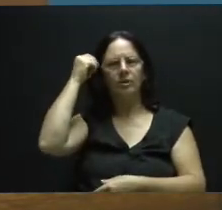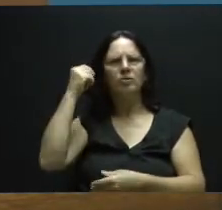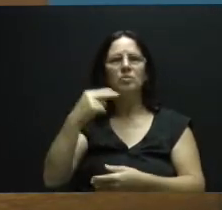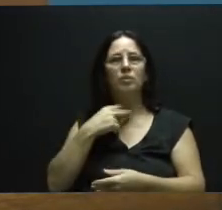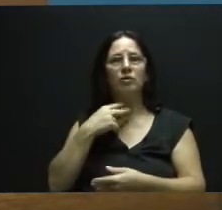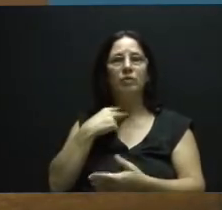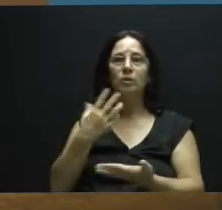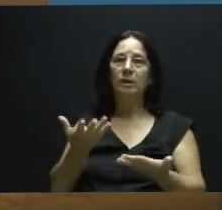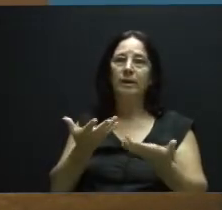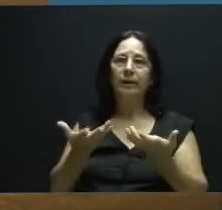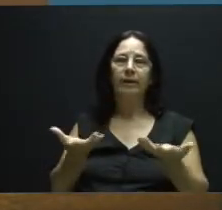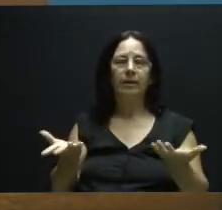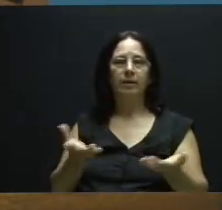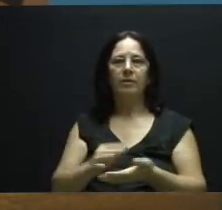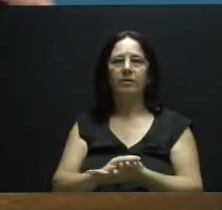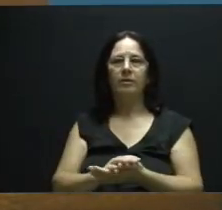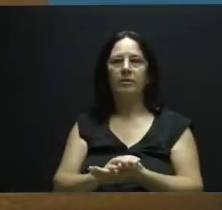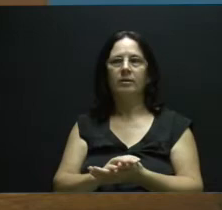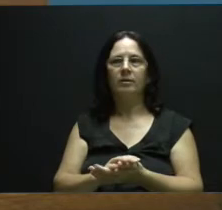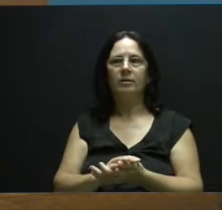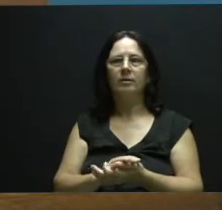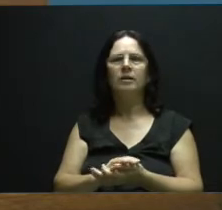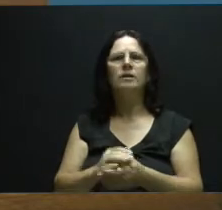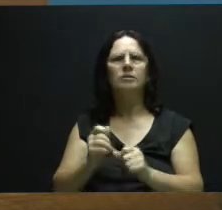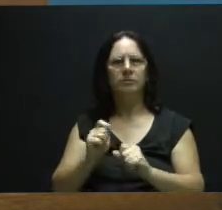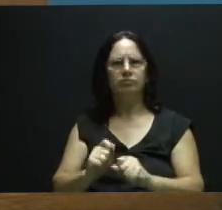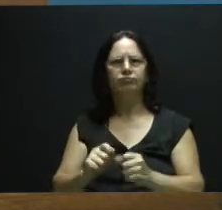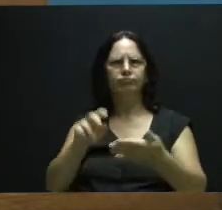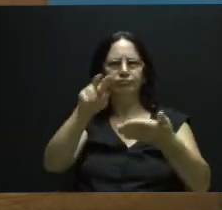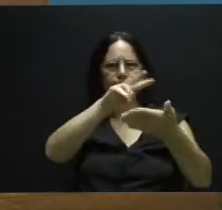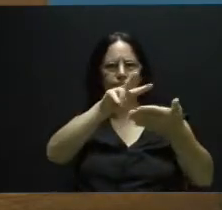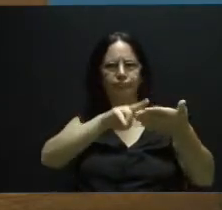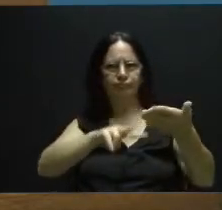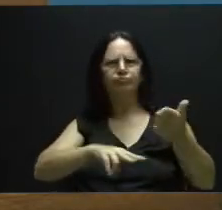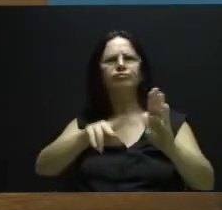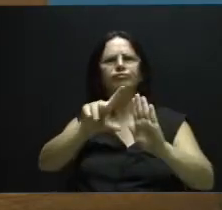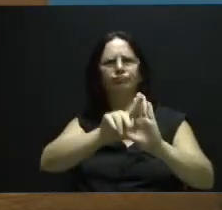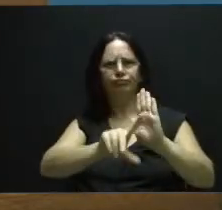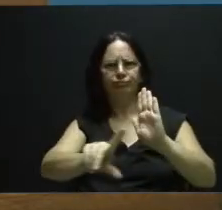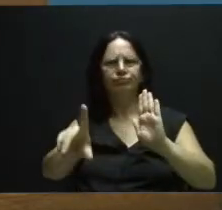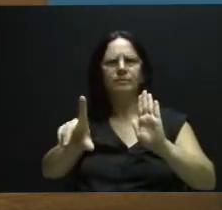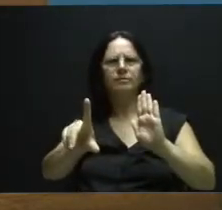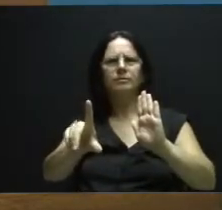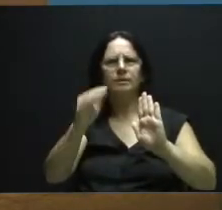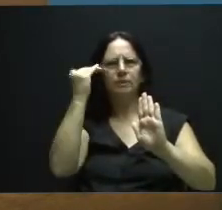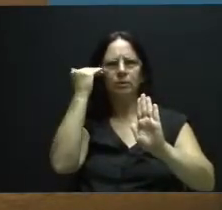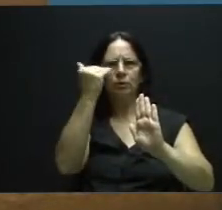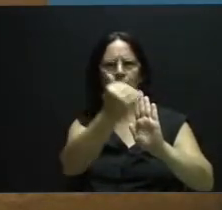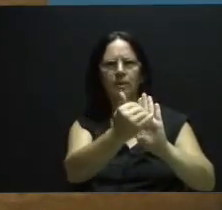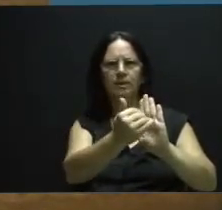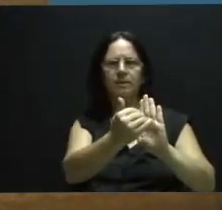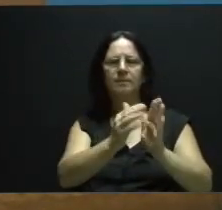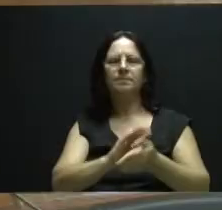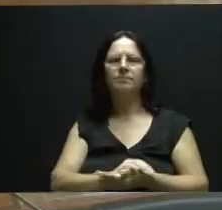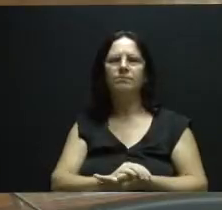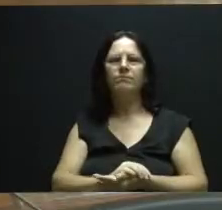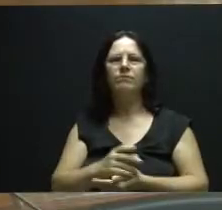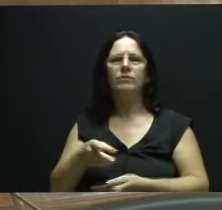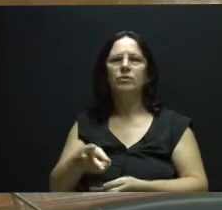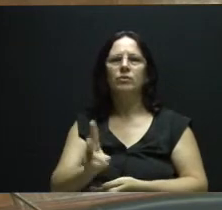pode fazer o que quer e nem que bem entende ele tem que seguir a legislação se for legal com certeza só eu eu tô favor continua em